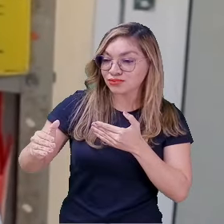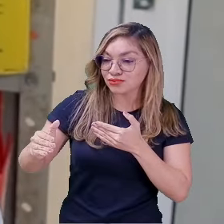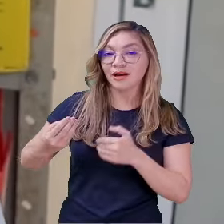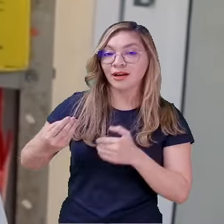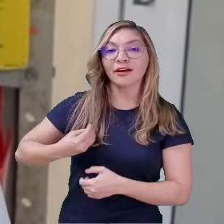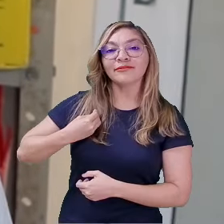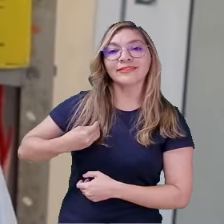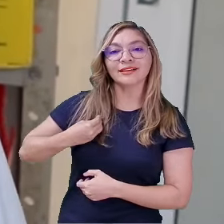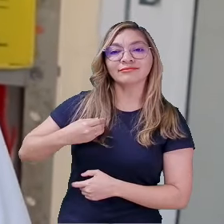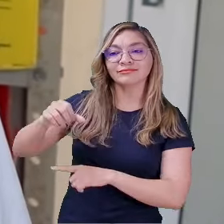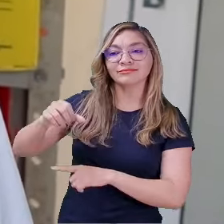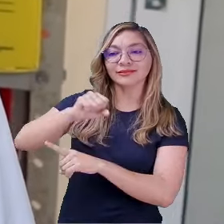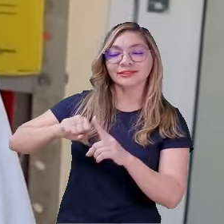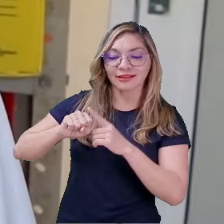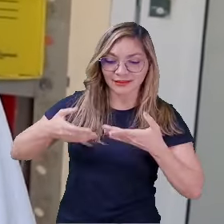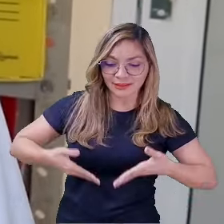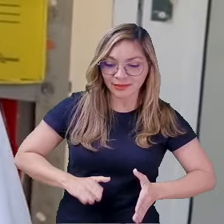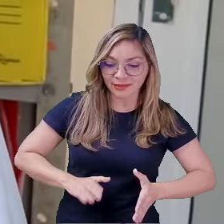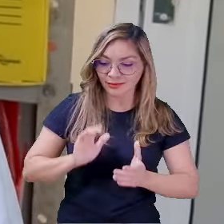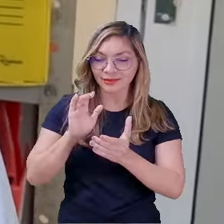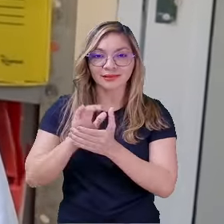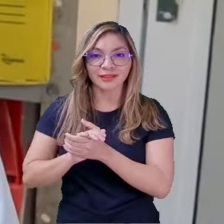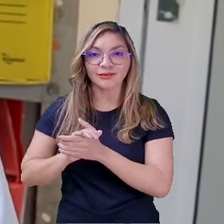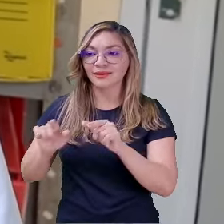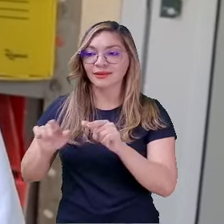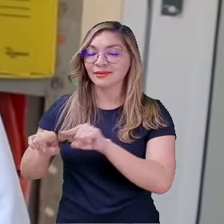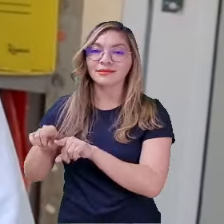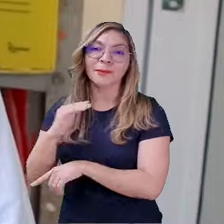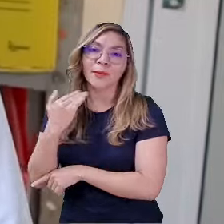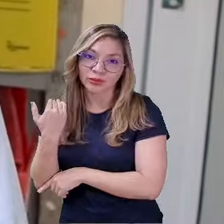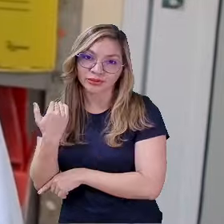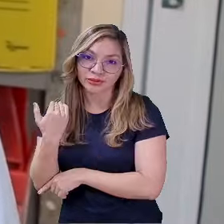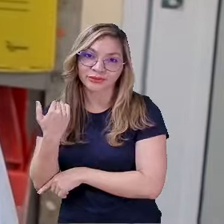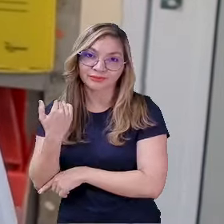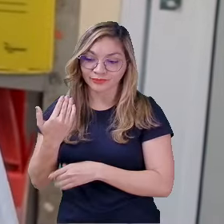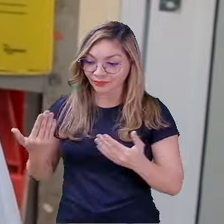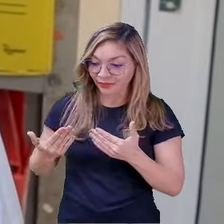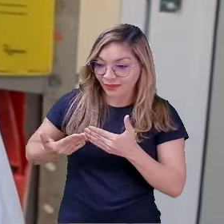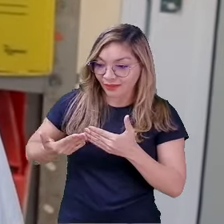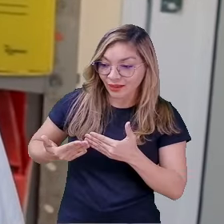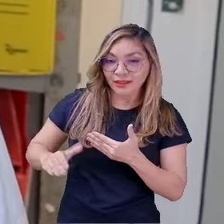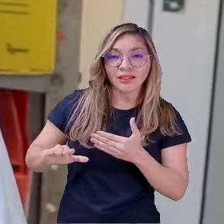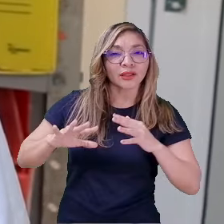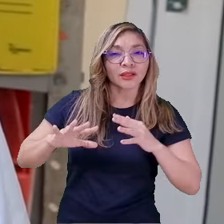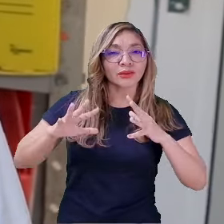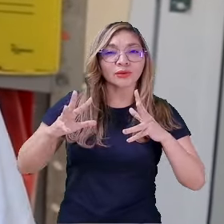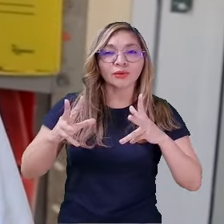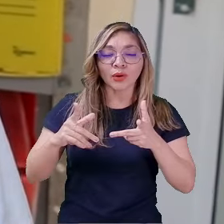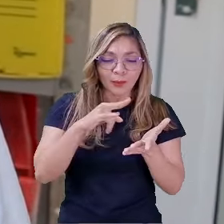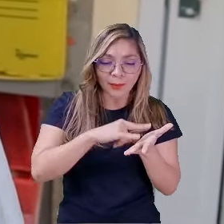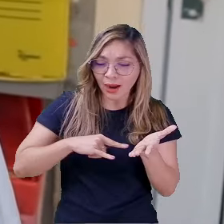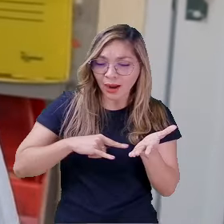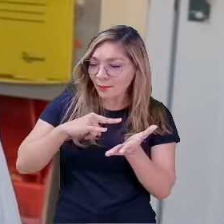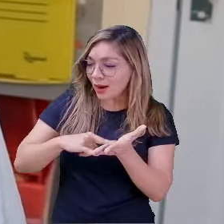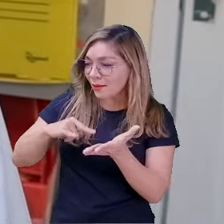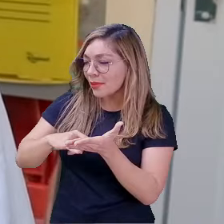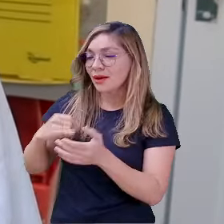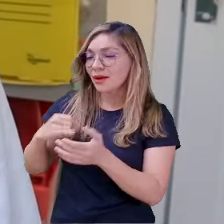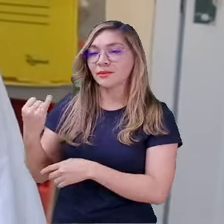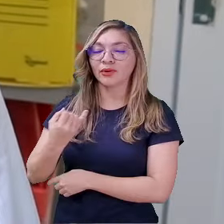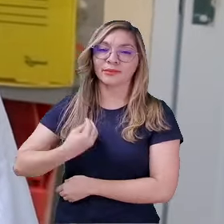do nascimento, ao casamento, até o óbito. Então daqui parte-se do princípio de tirar todas as outras documentações necessárias para a vida civil